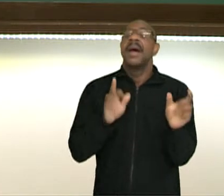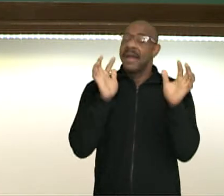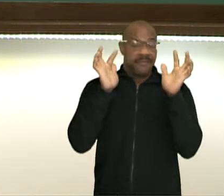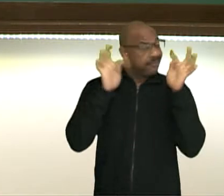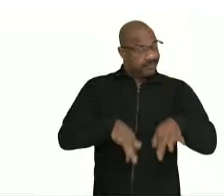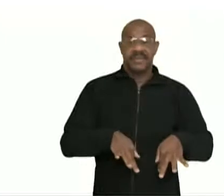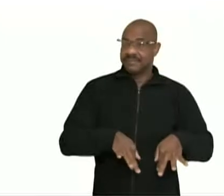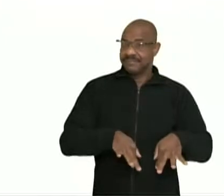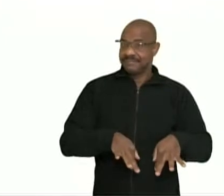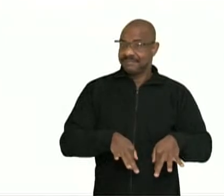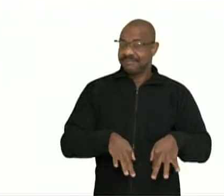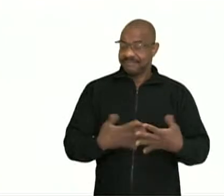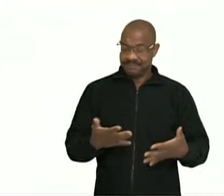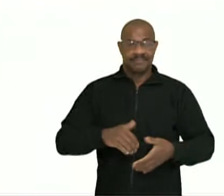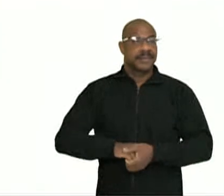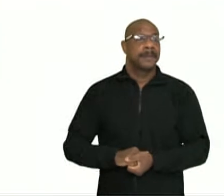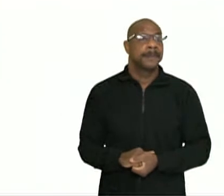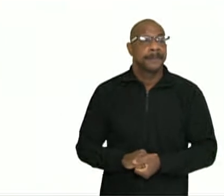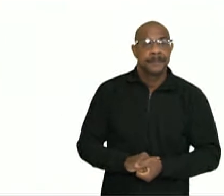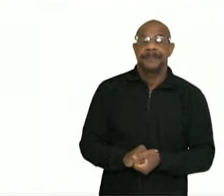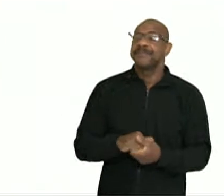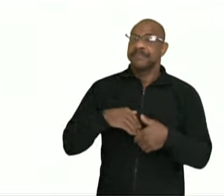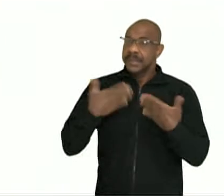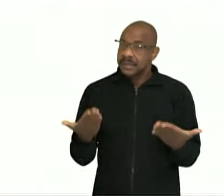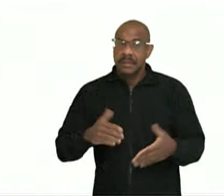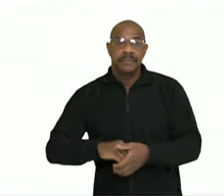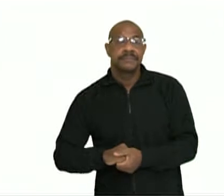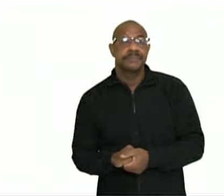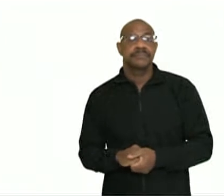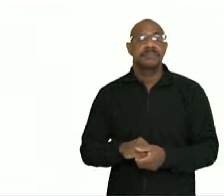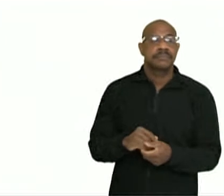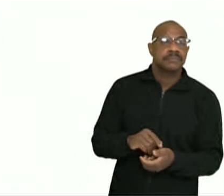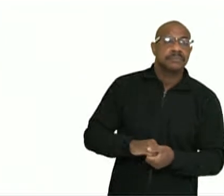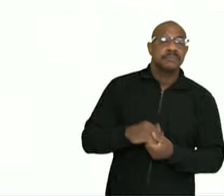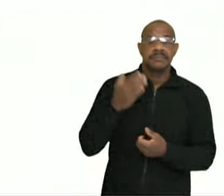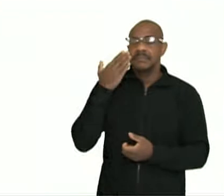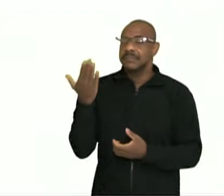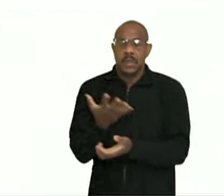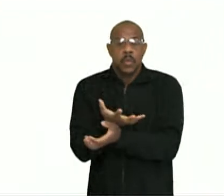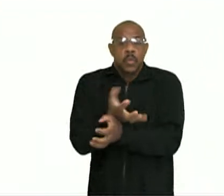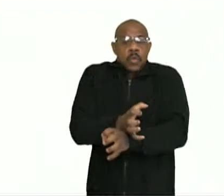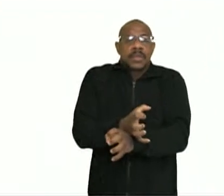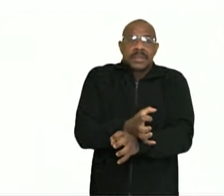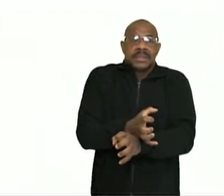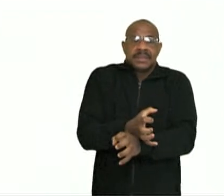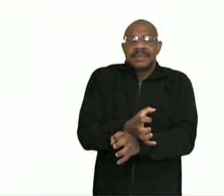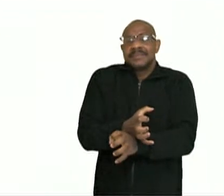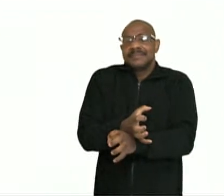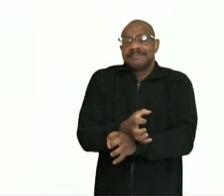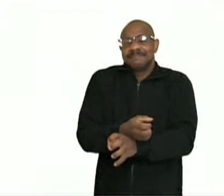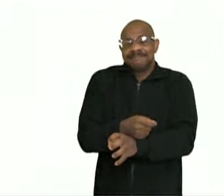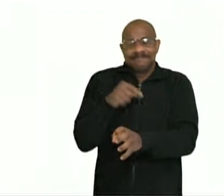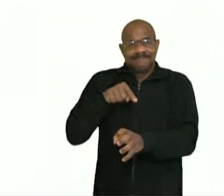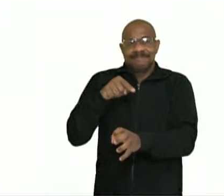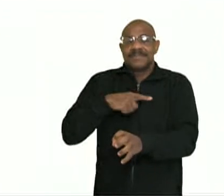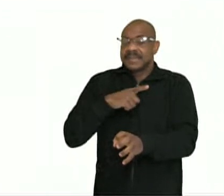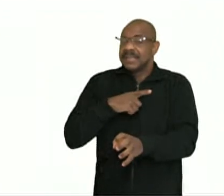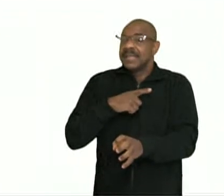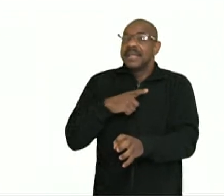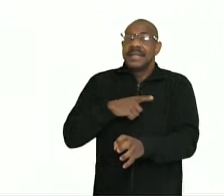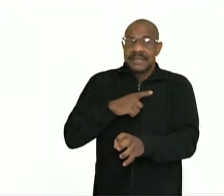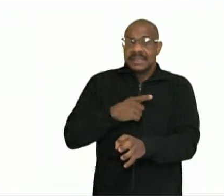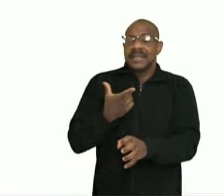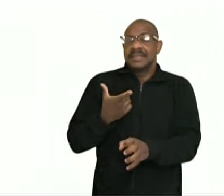Devemos nos preparar para isso e não tratar a seca como um evento isolado. Existem alternativas